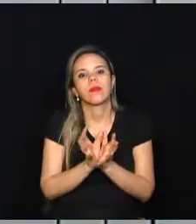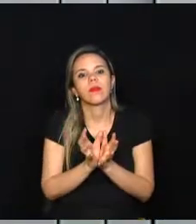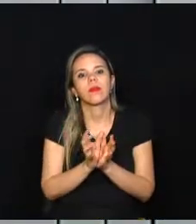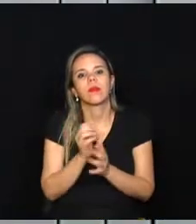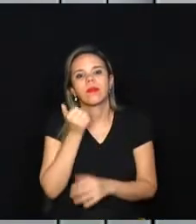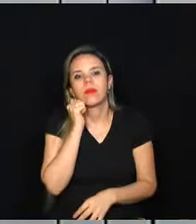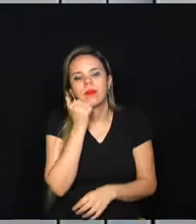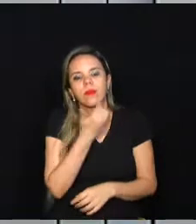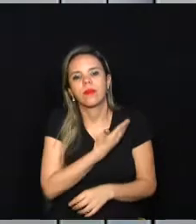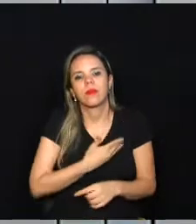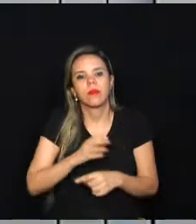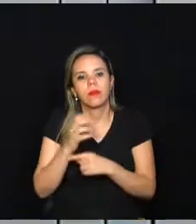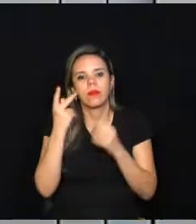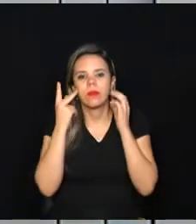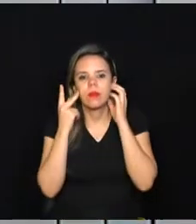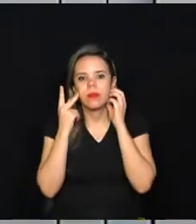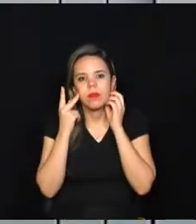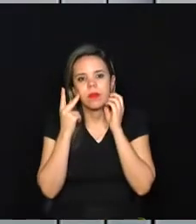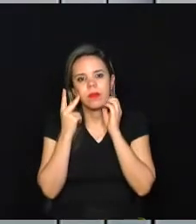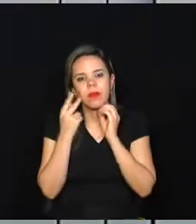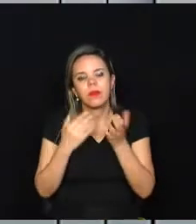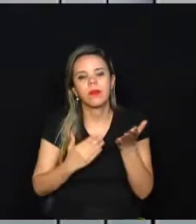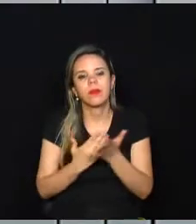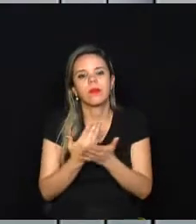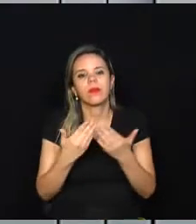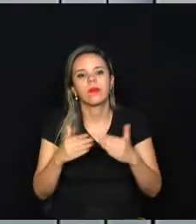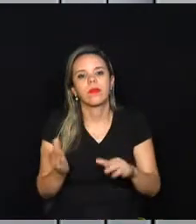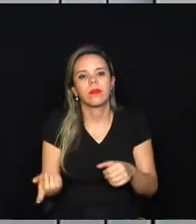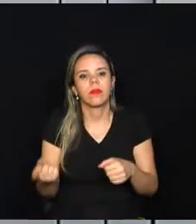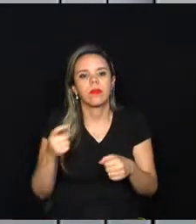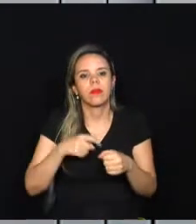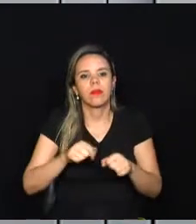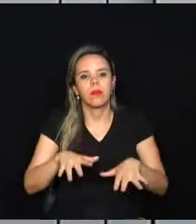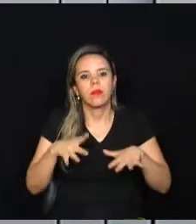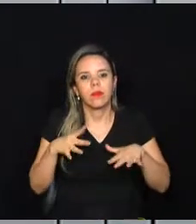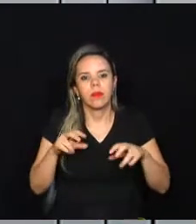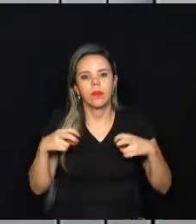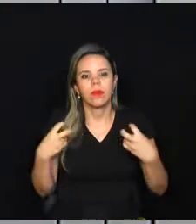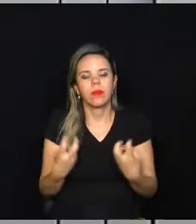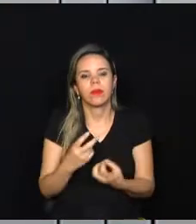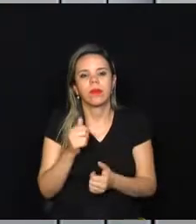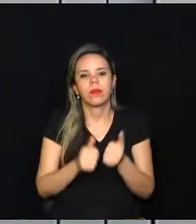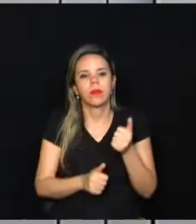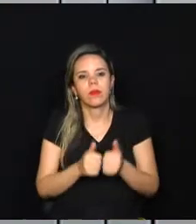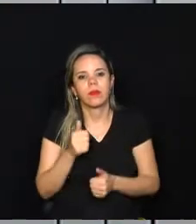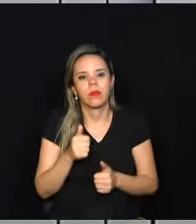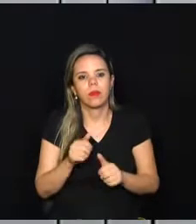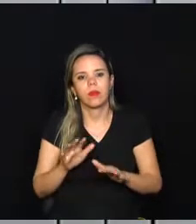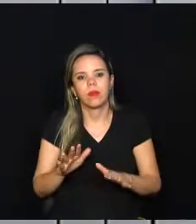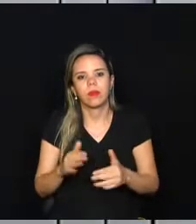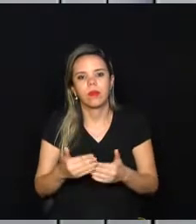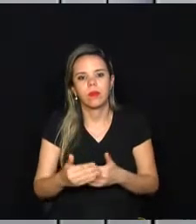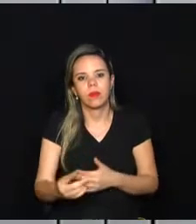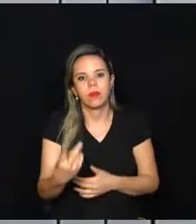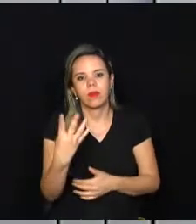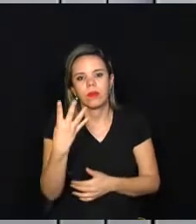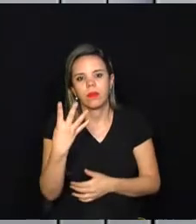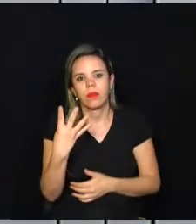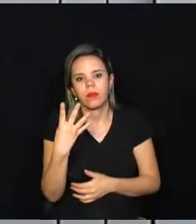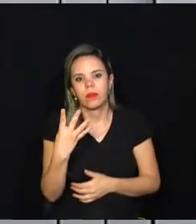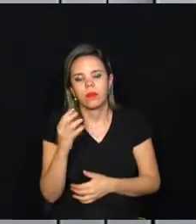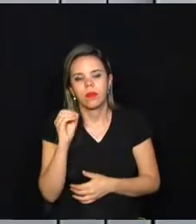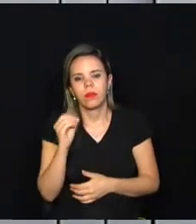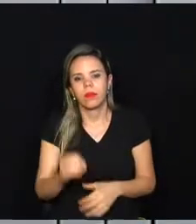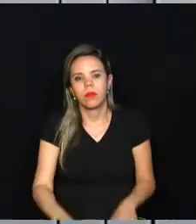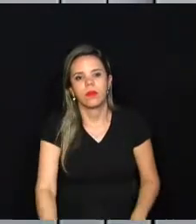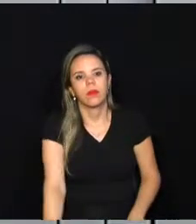do Governo do Estado de São Paulo autorizou a volta do público nos estádios de futebol, mas a partir do dia 4 de